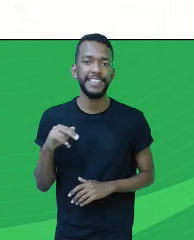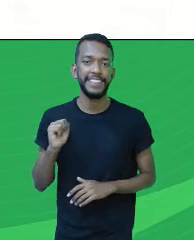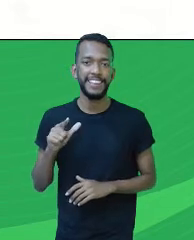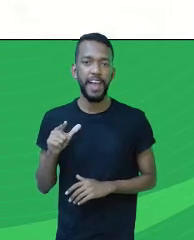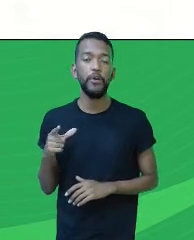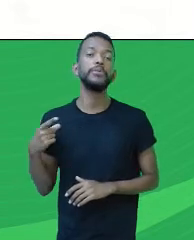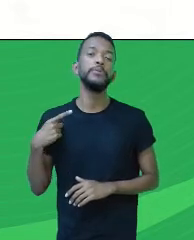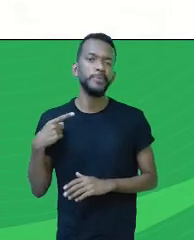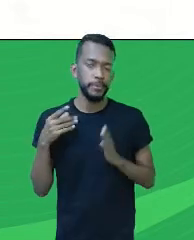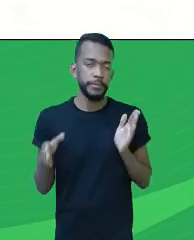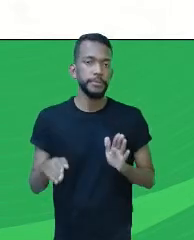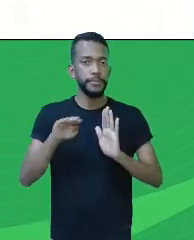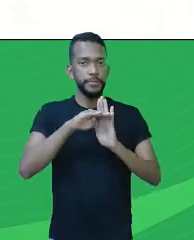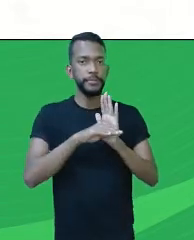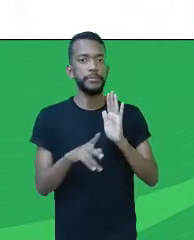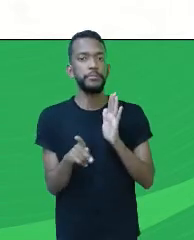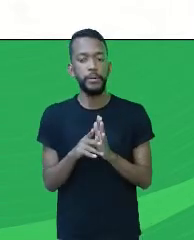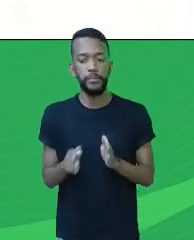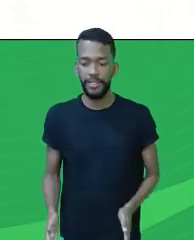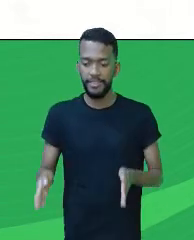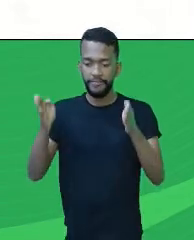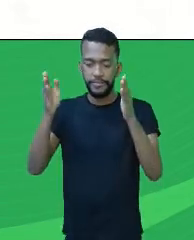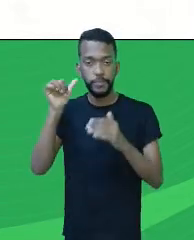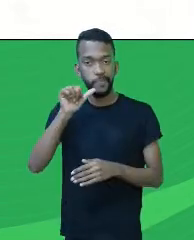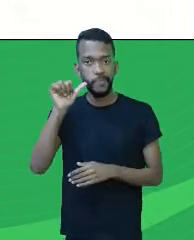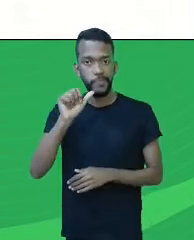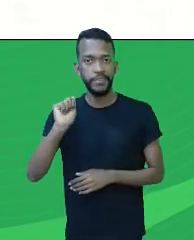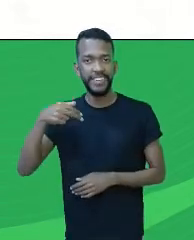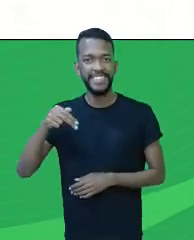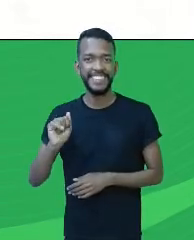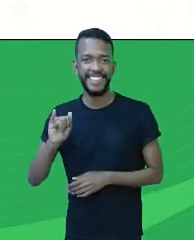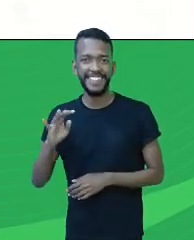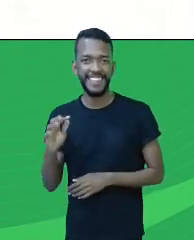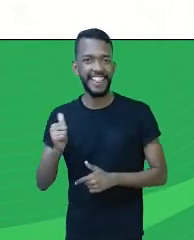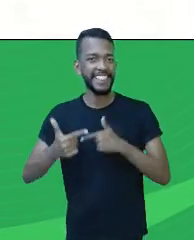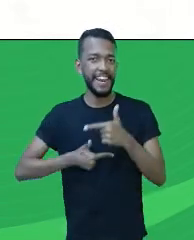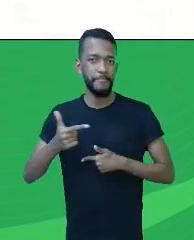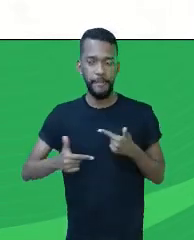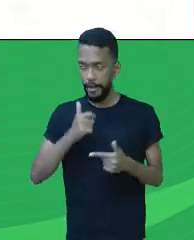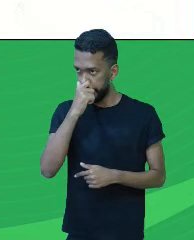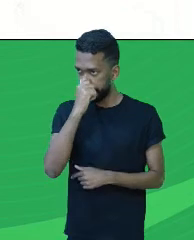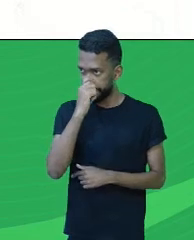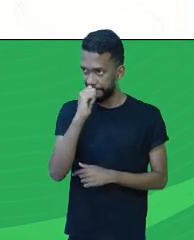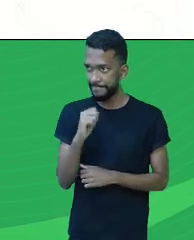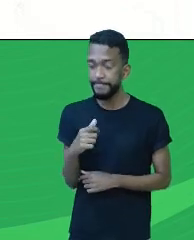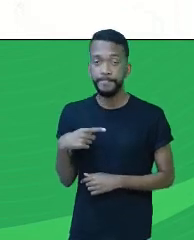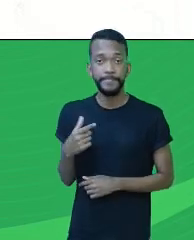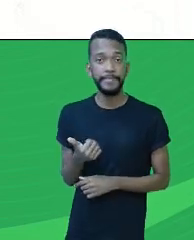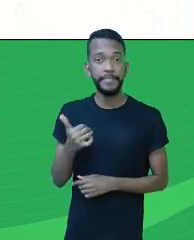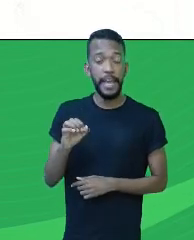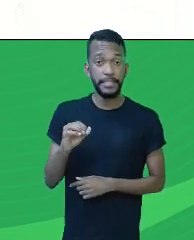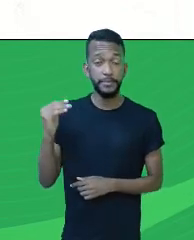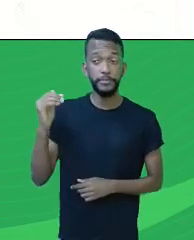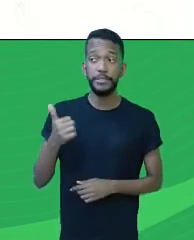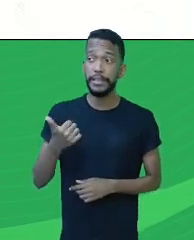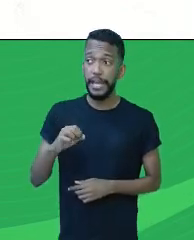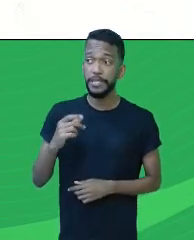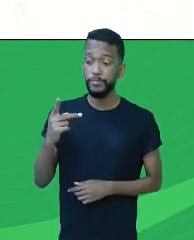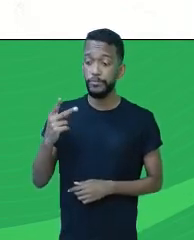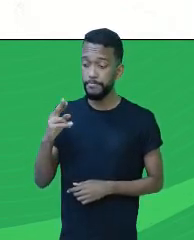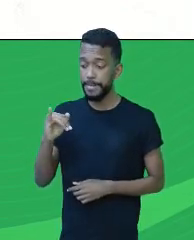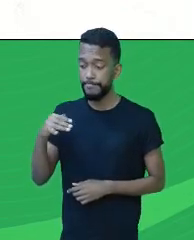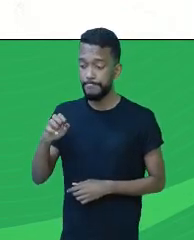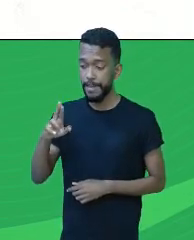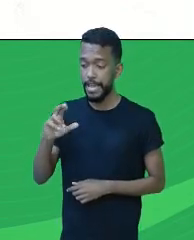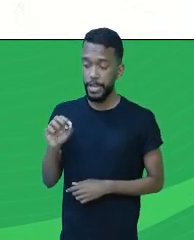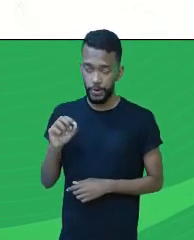E aí está a ordem do edifício que a Anitta trabalha. Então, ó, 10º, 11º,